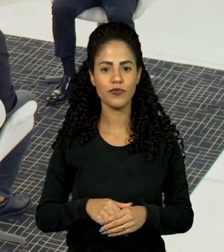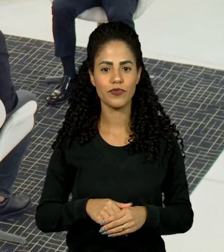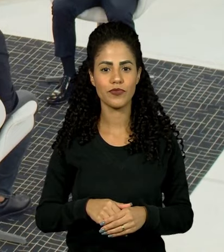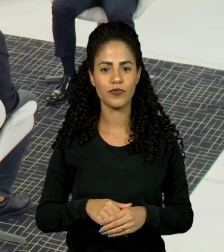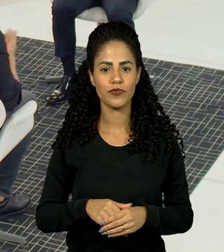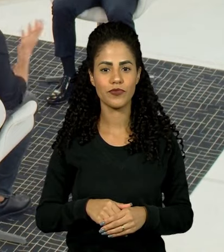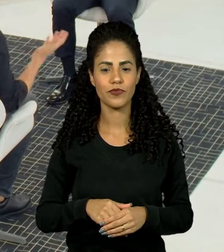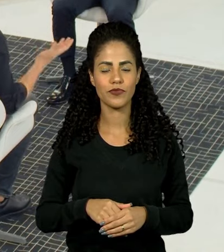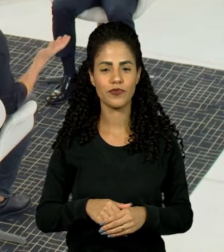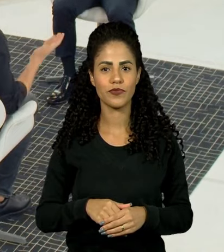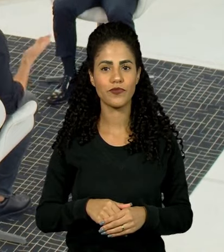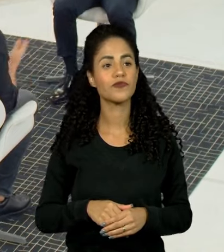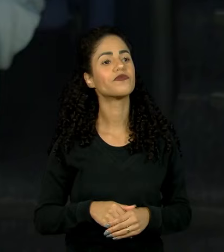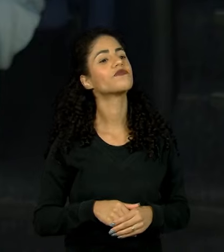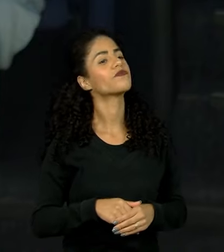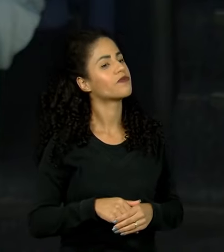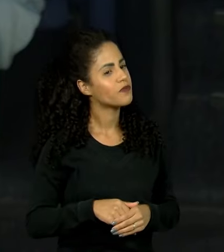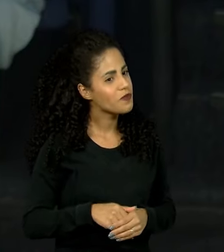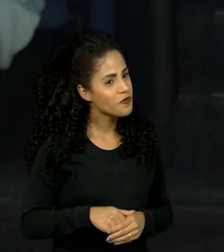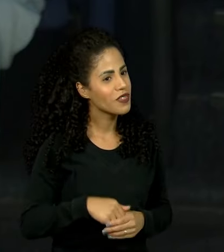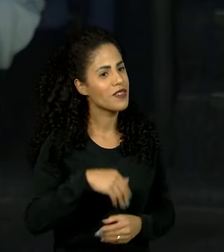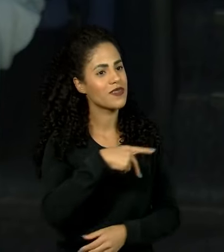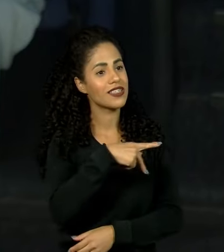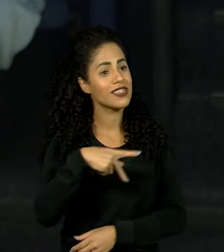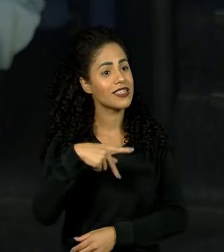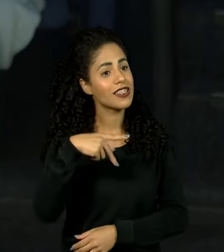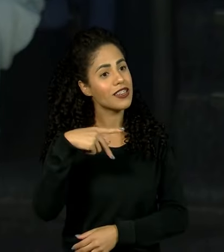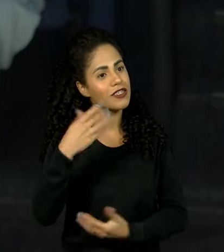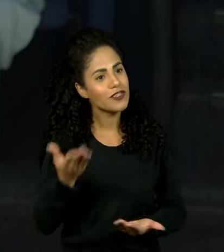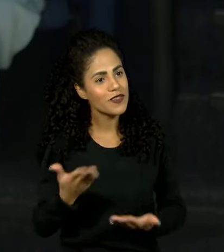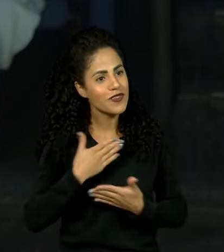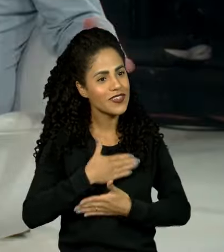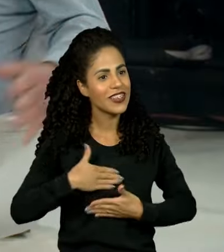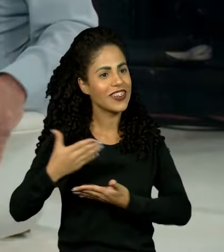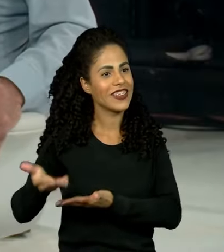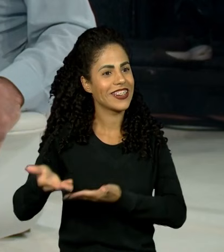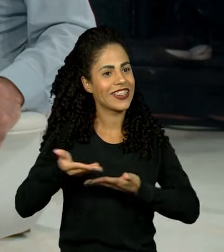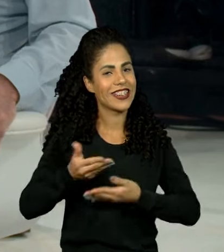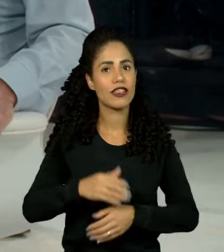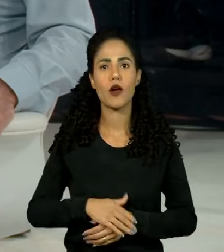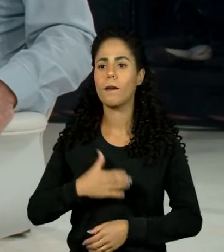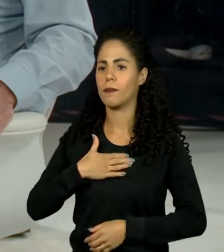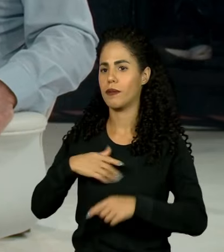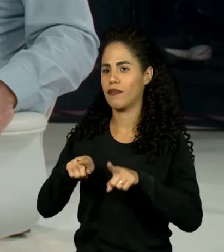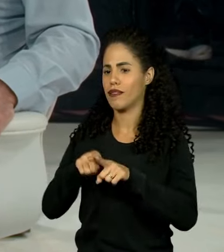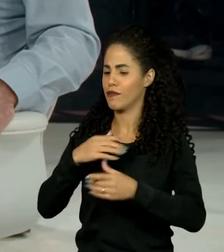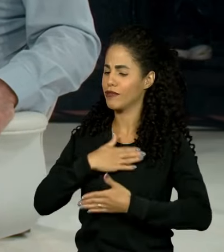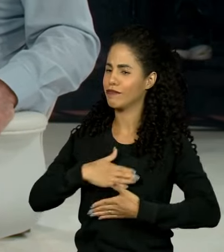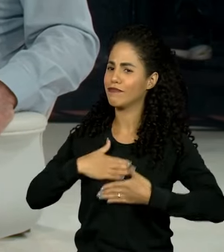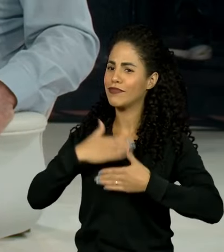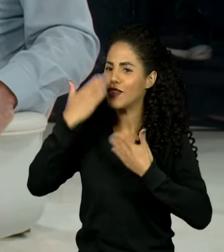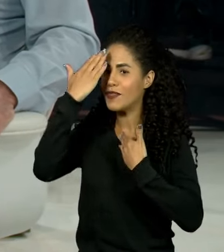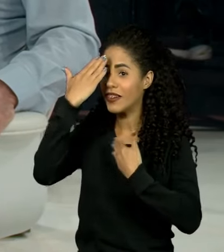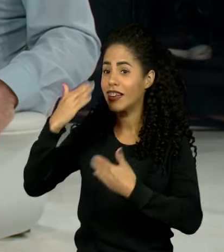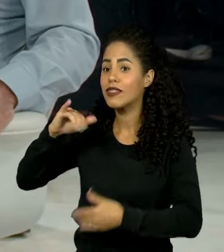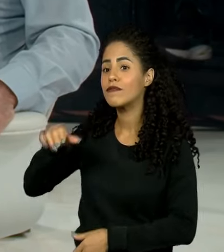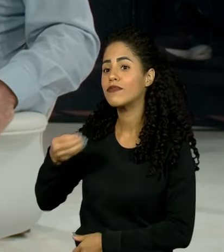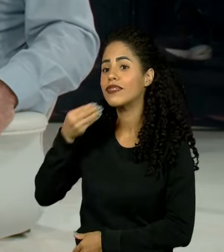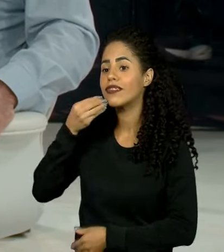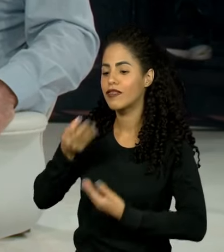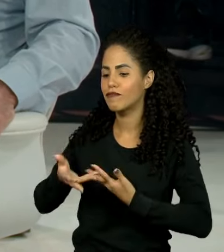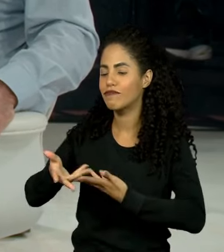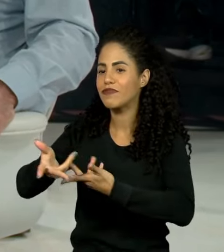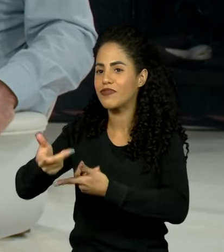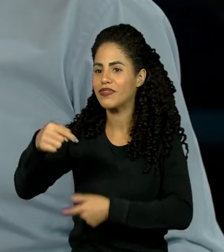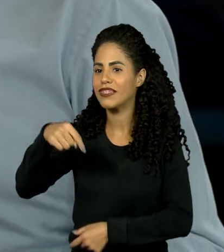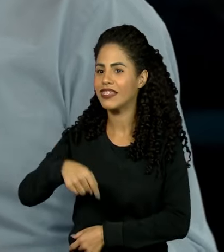Janeiro Presidente queero É uma honra est aqui olha É uma honra muito grande agradeço muito oportunidade